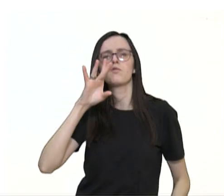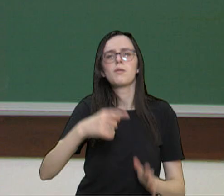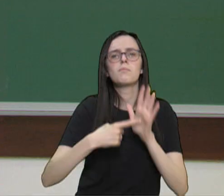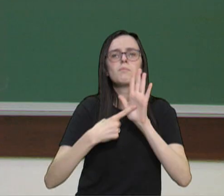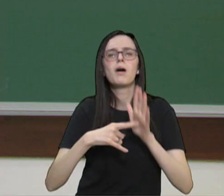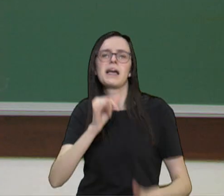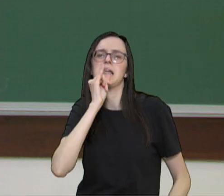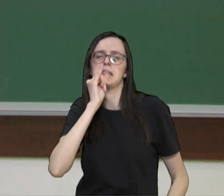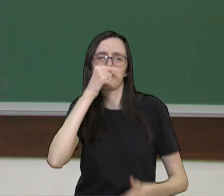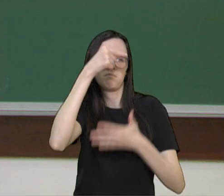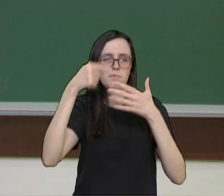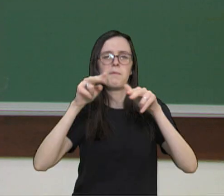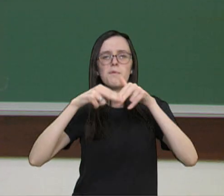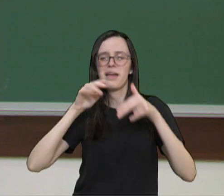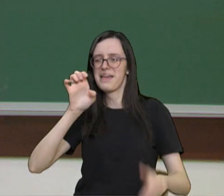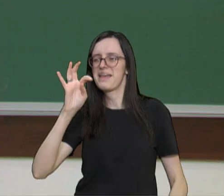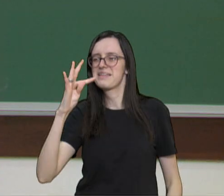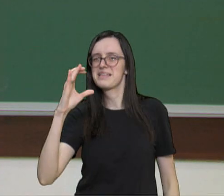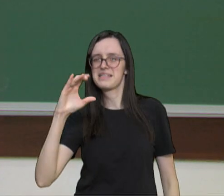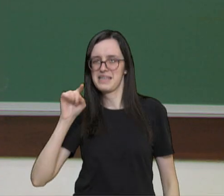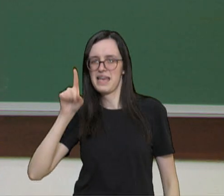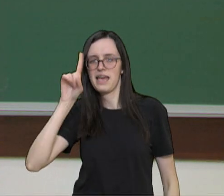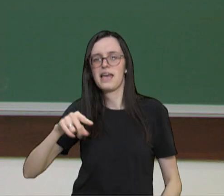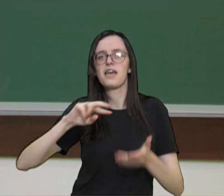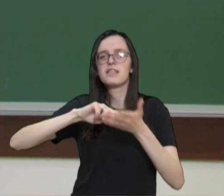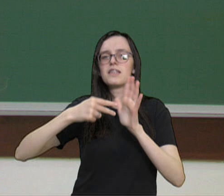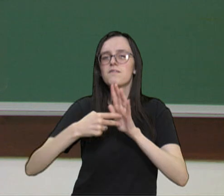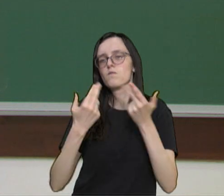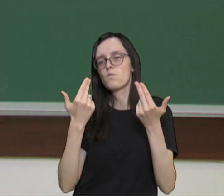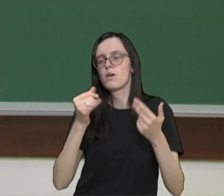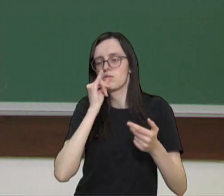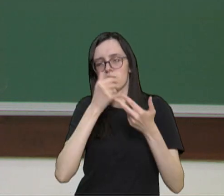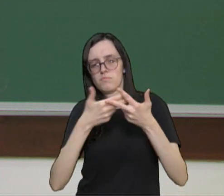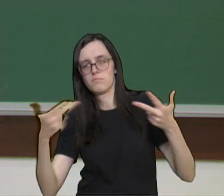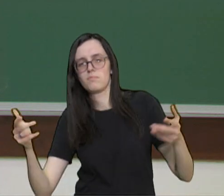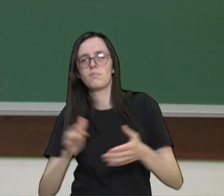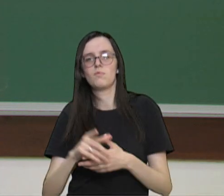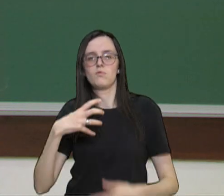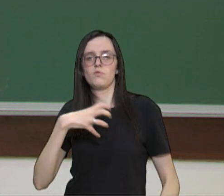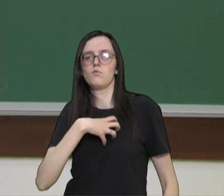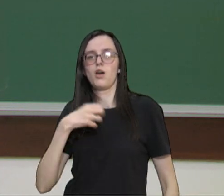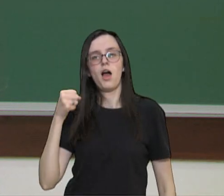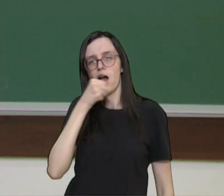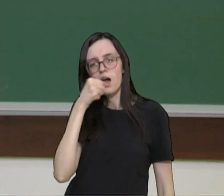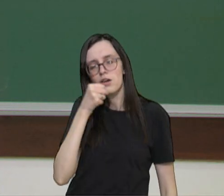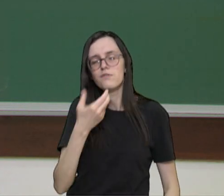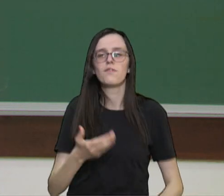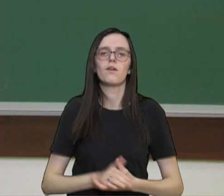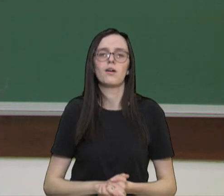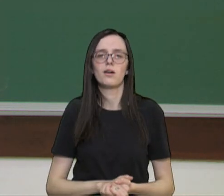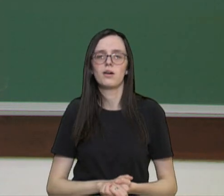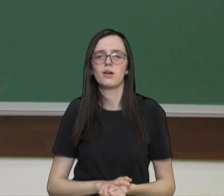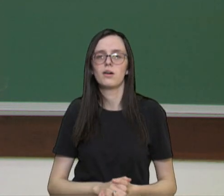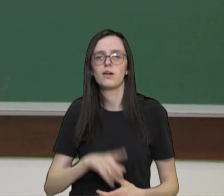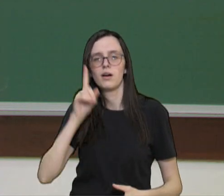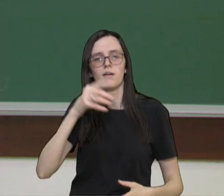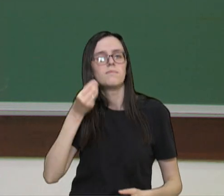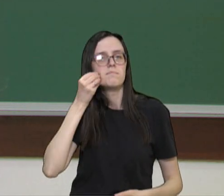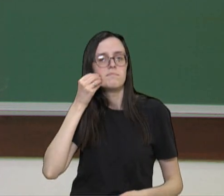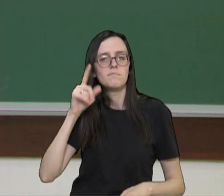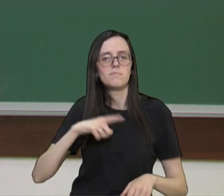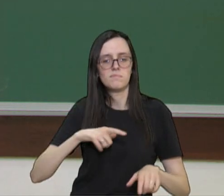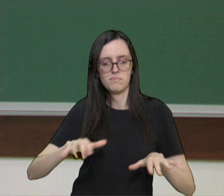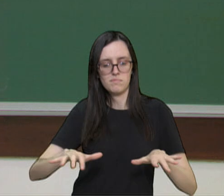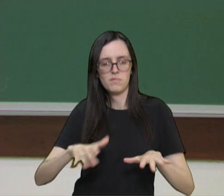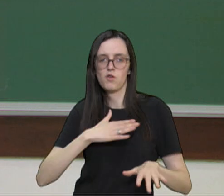né? Até por isso que tem o etc. Tá? A técnica tem improvisação, a técnica vocal, a experimental, a eletrônica,